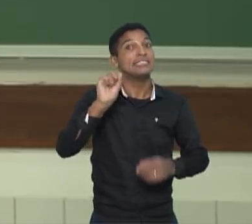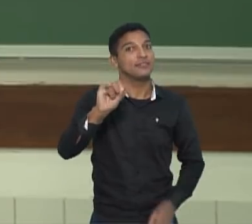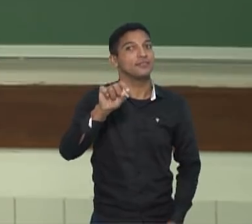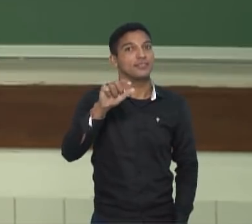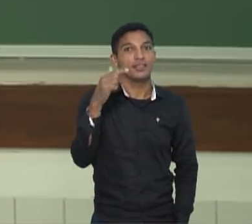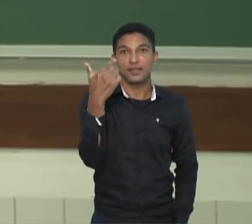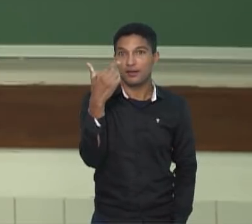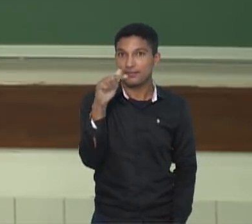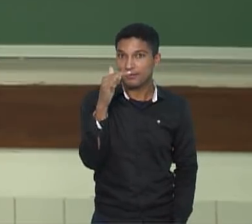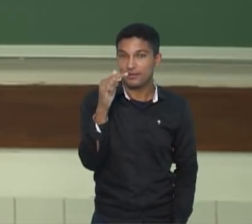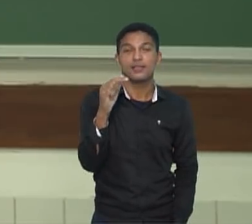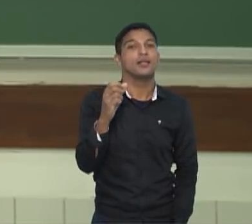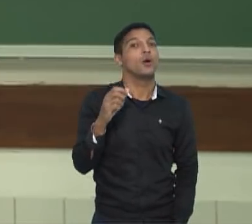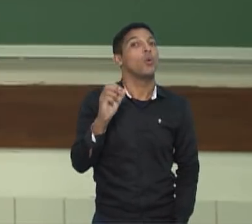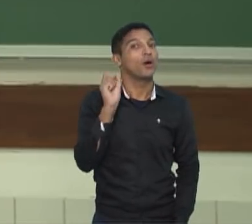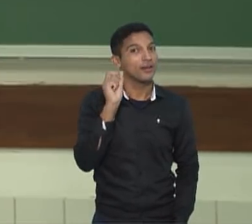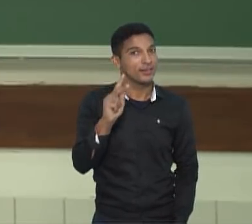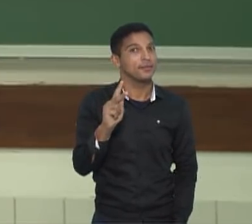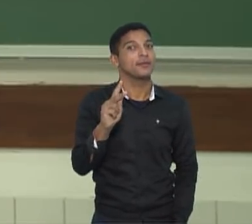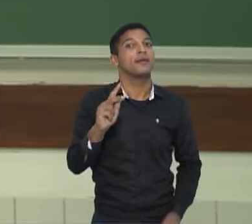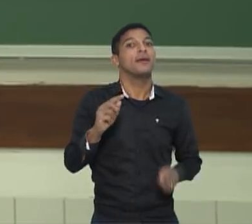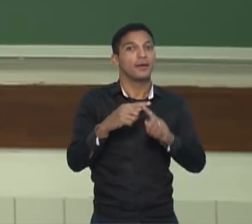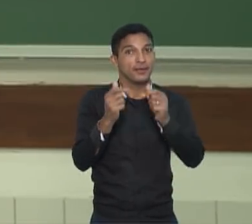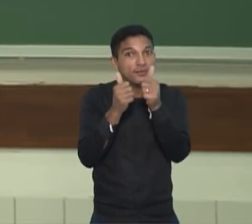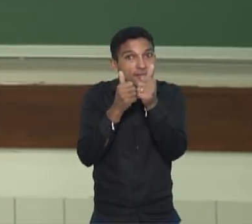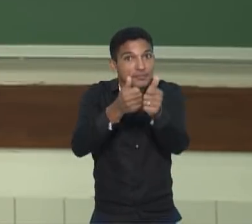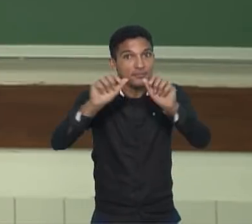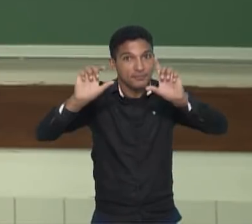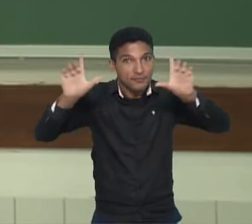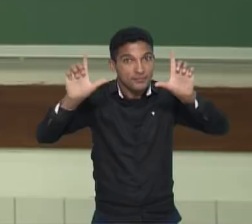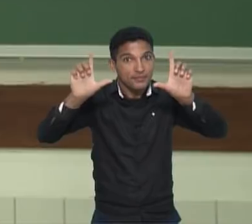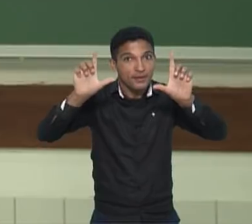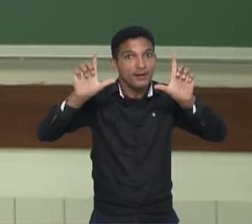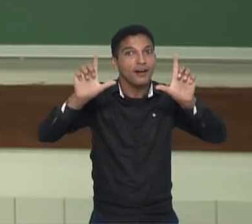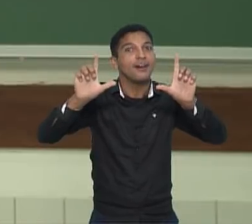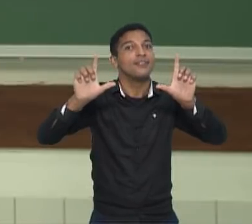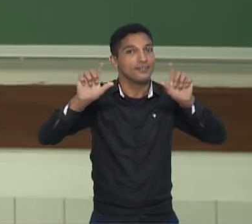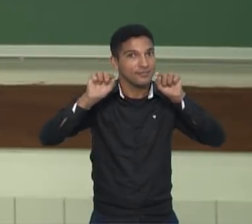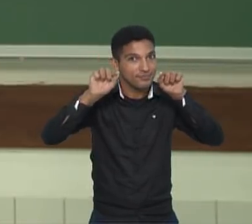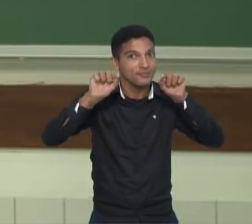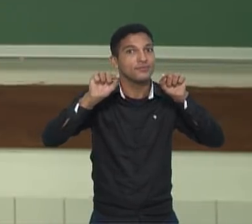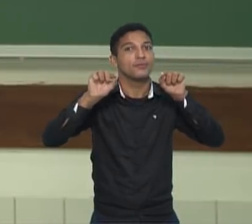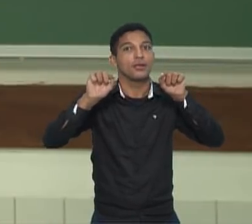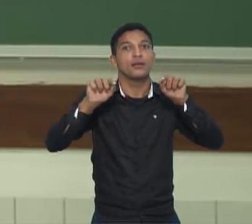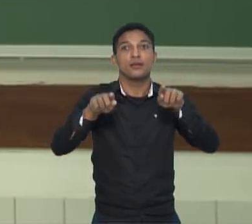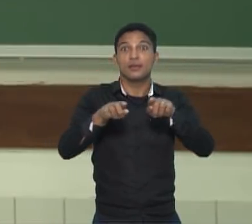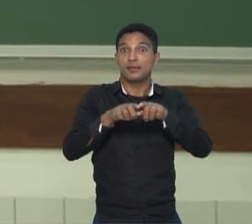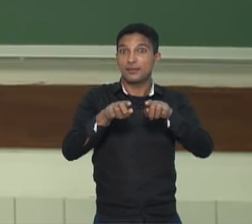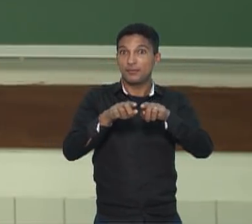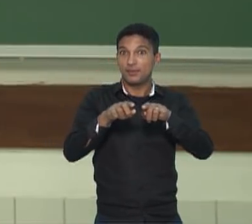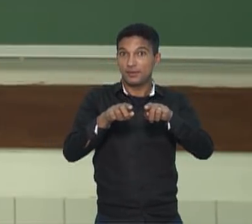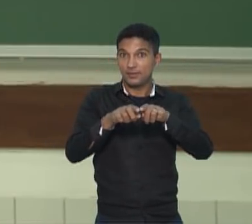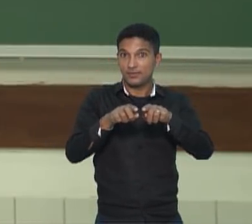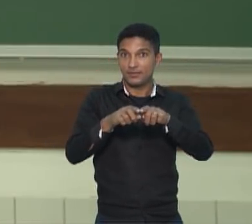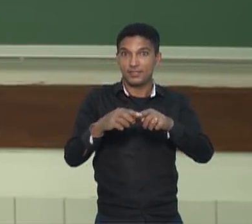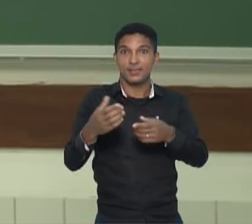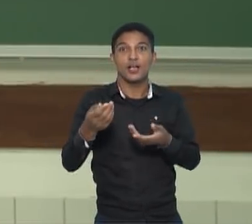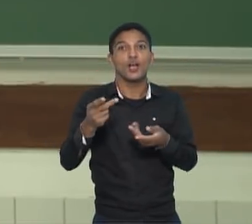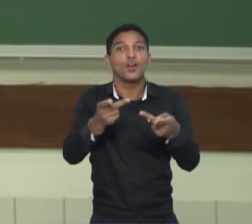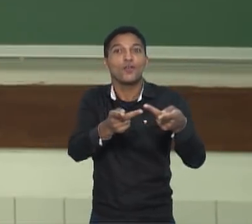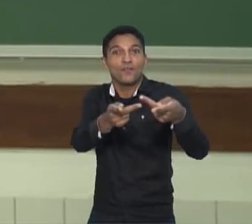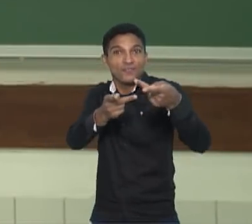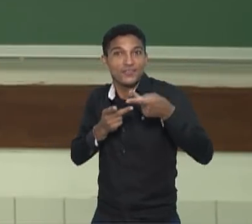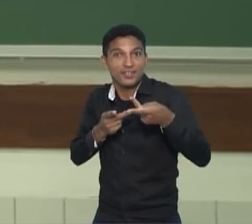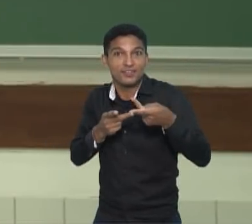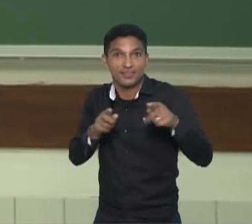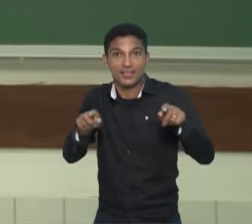tem problema, acompanha com calma aqui comigo. Quem estiver junto também sinta-se convidado a